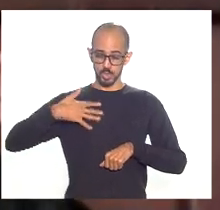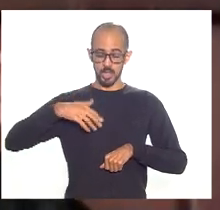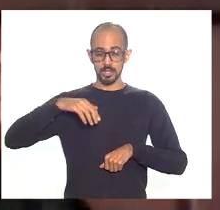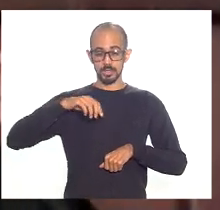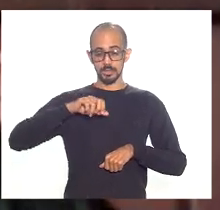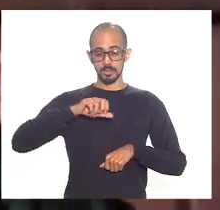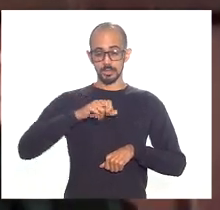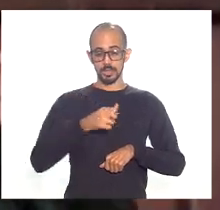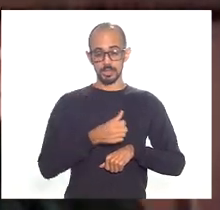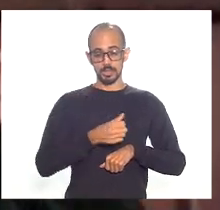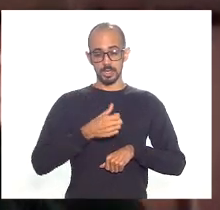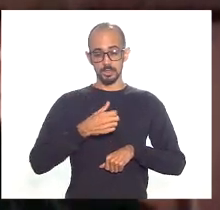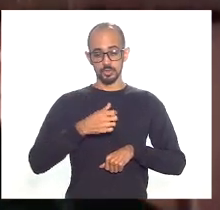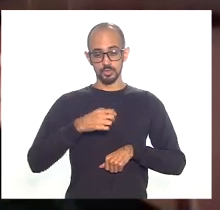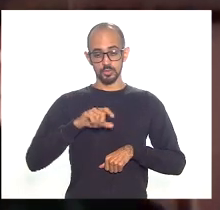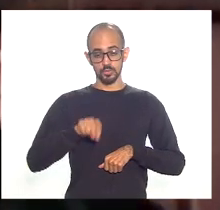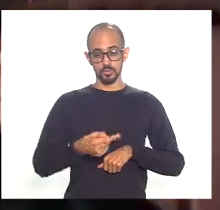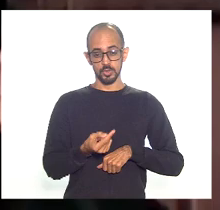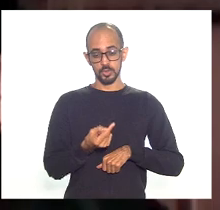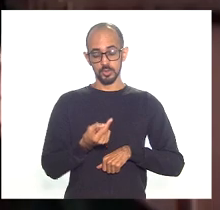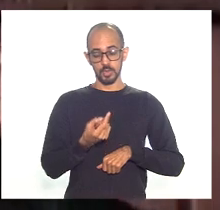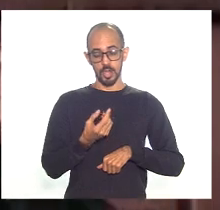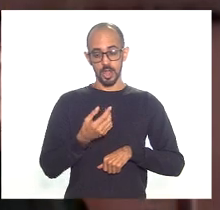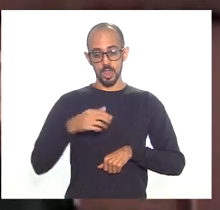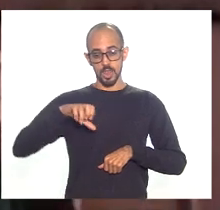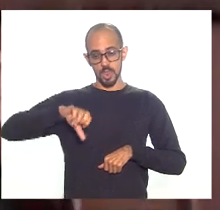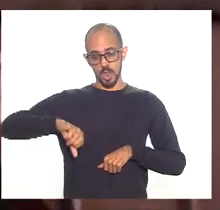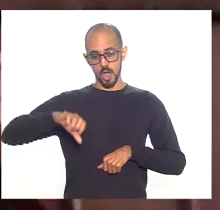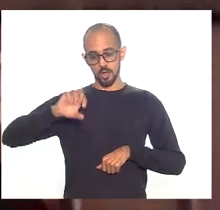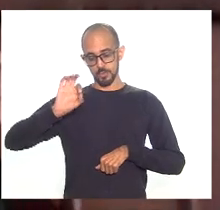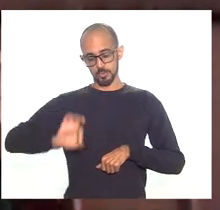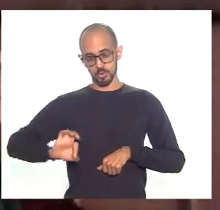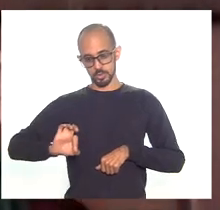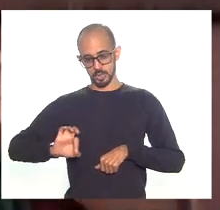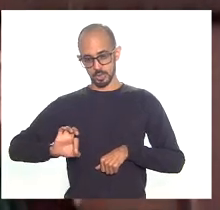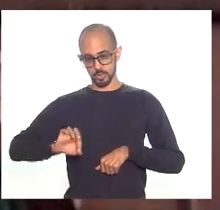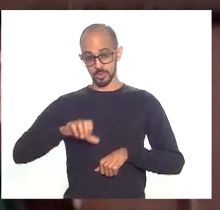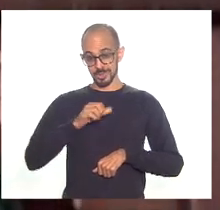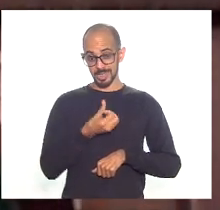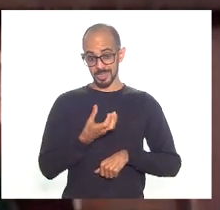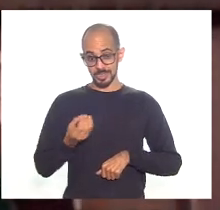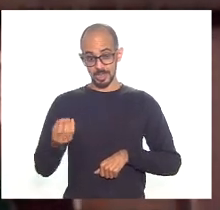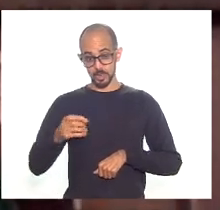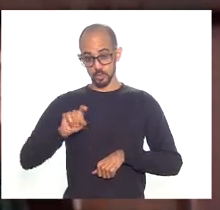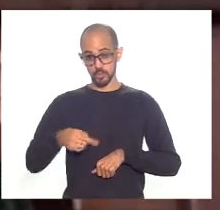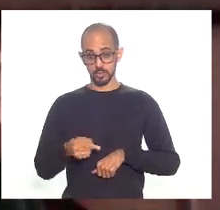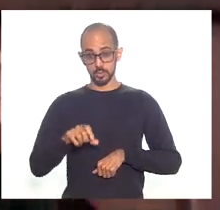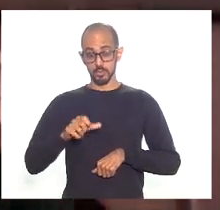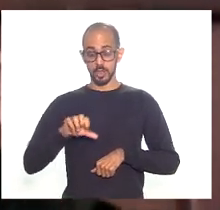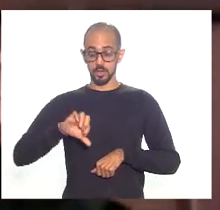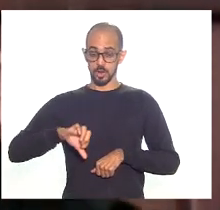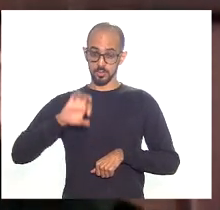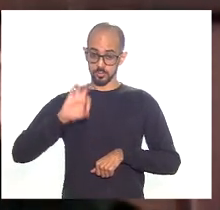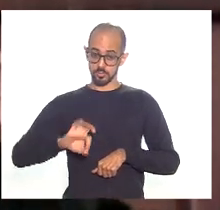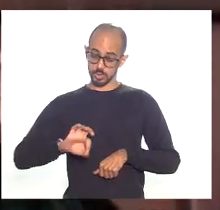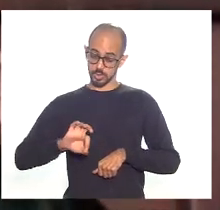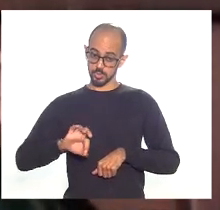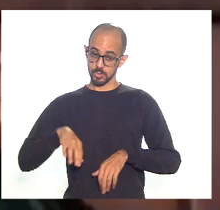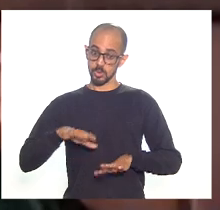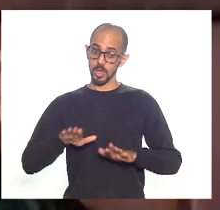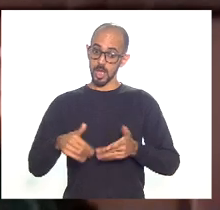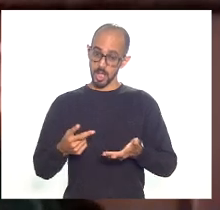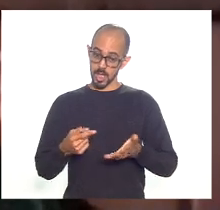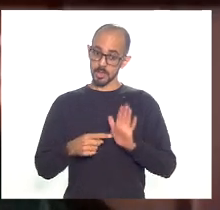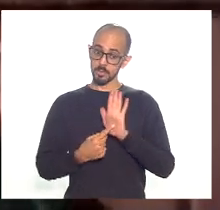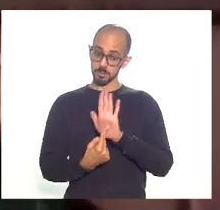640,9%. Entre a década de 1980 e 2013, apresentando, senhor presidente e colegas